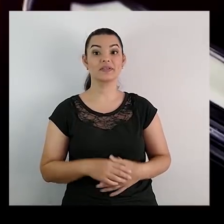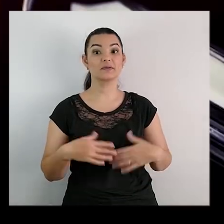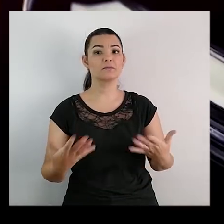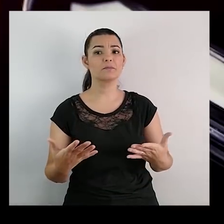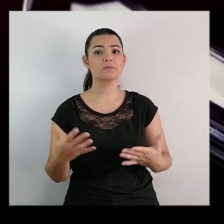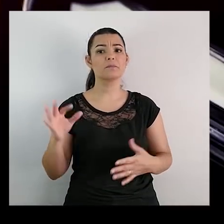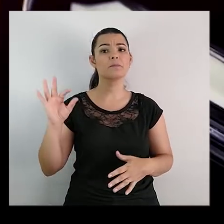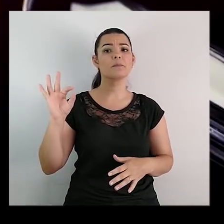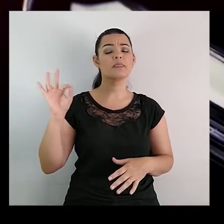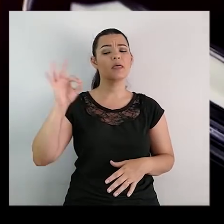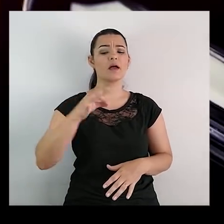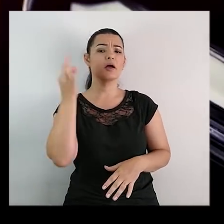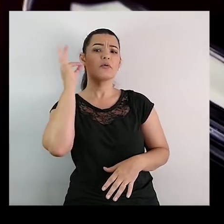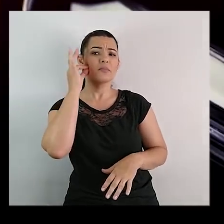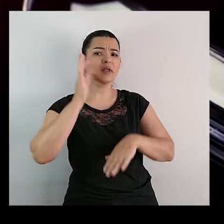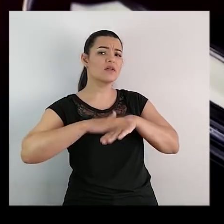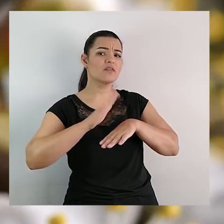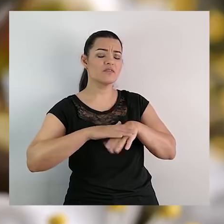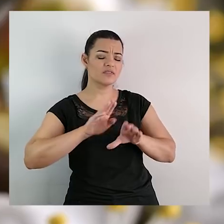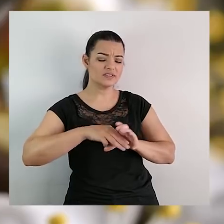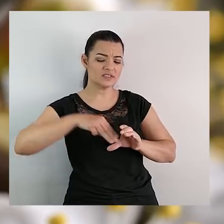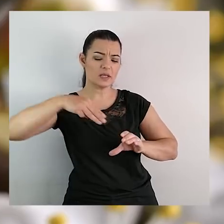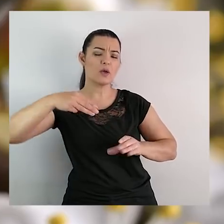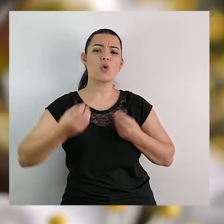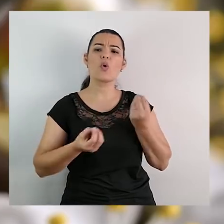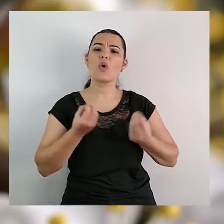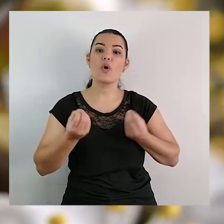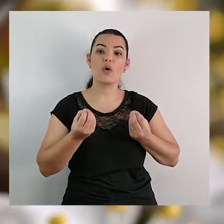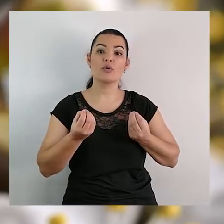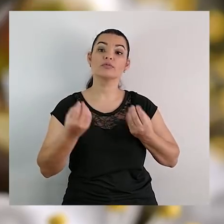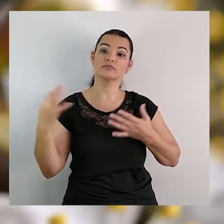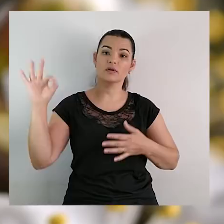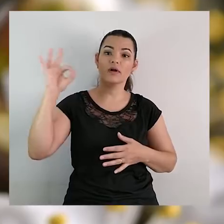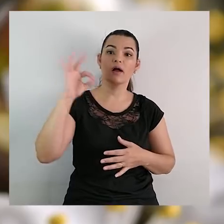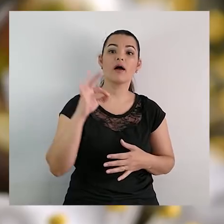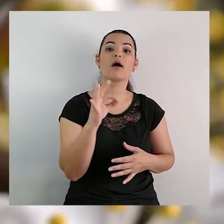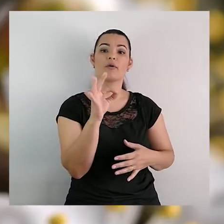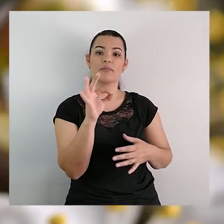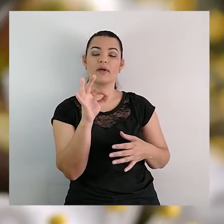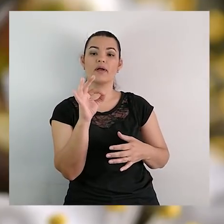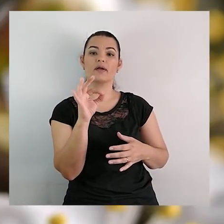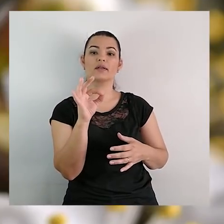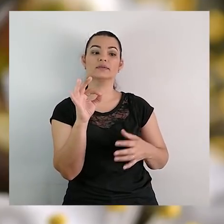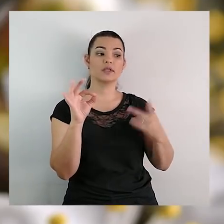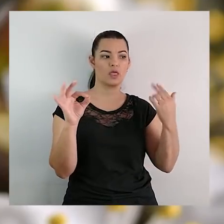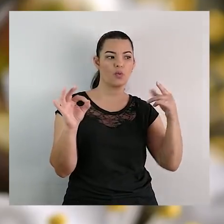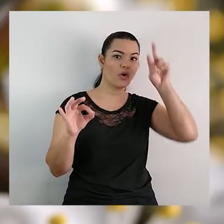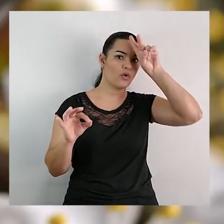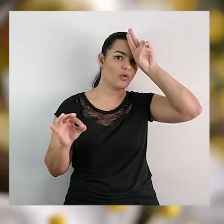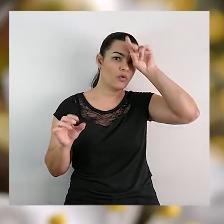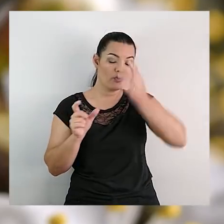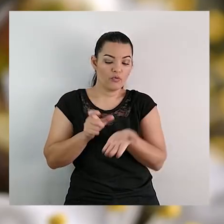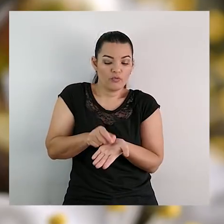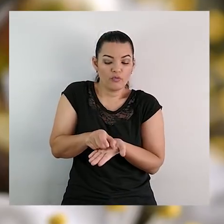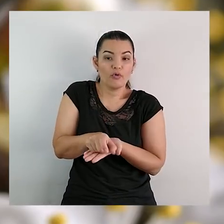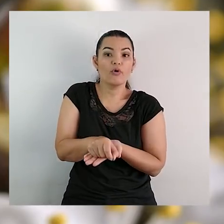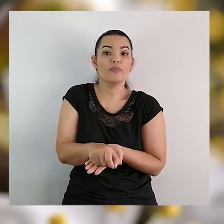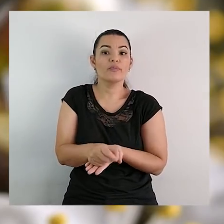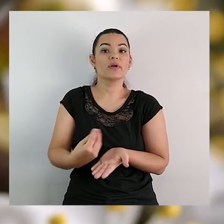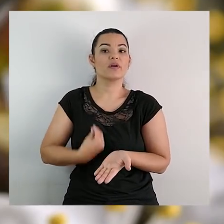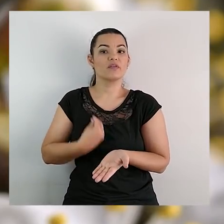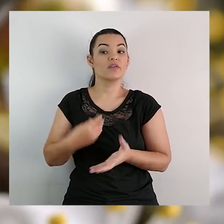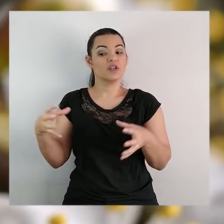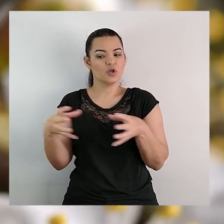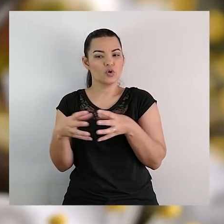As abelhas produzem mel. As abelhas, assim como as formigas, são seres sociais, onde cada um tem o